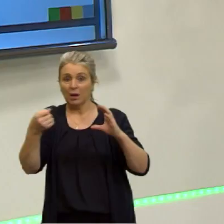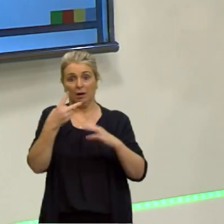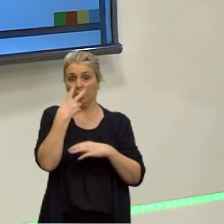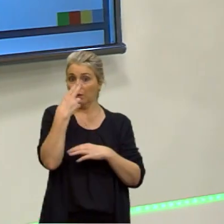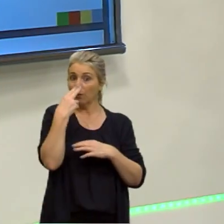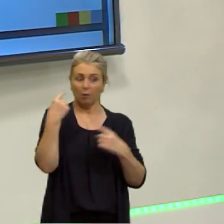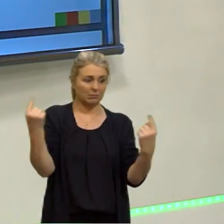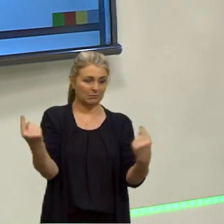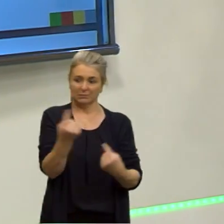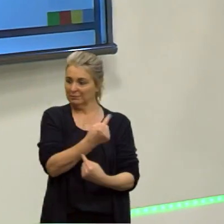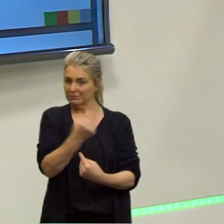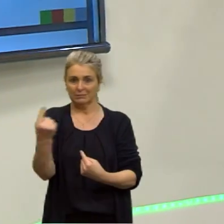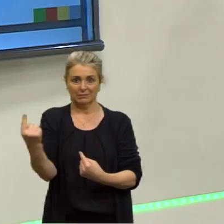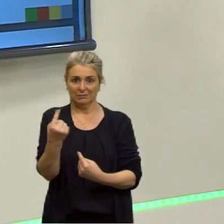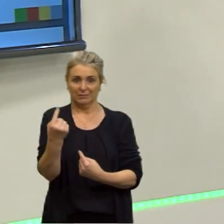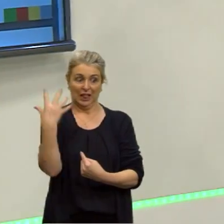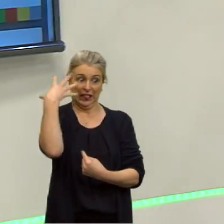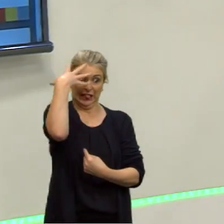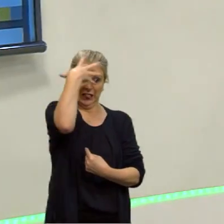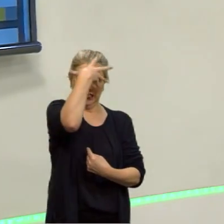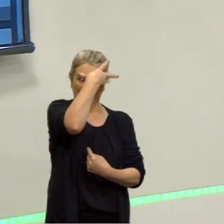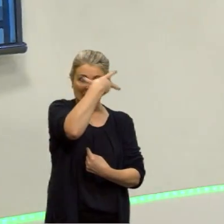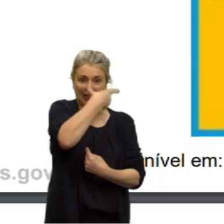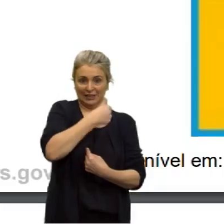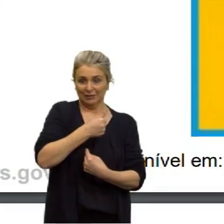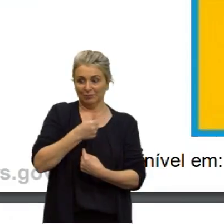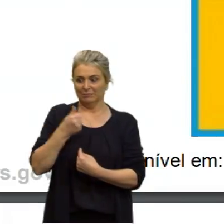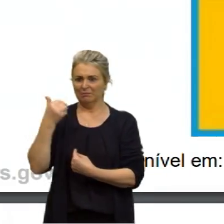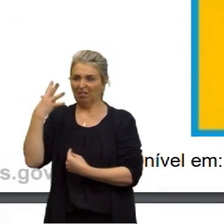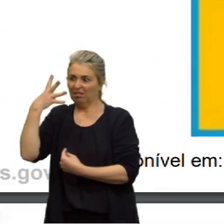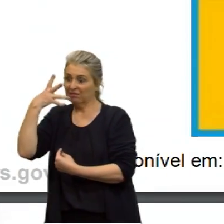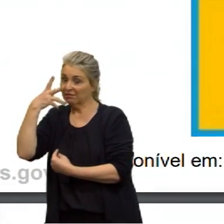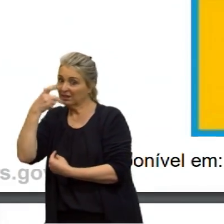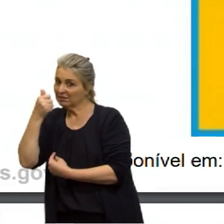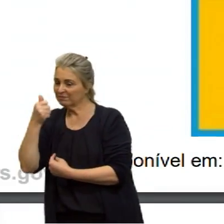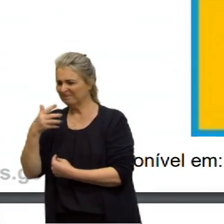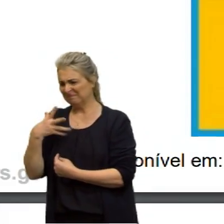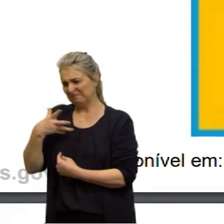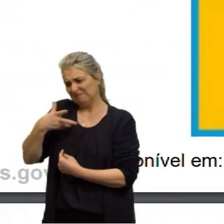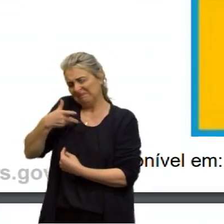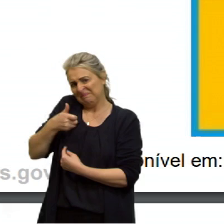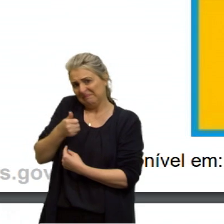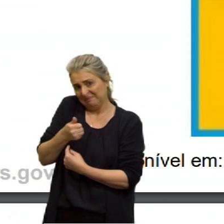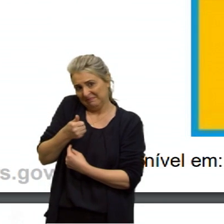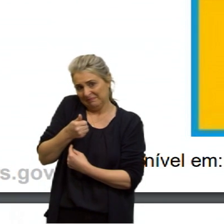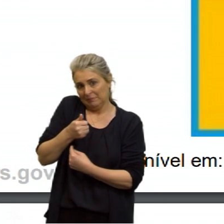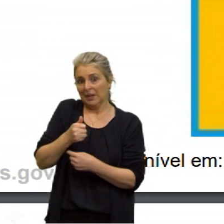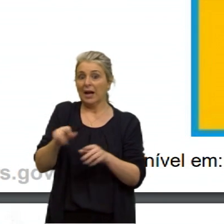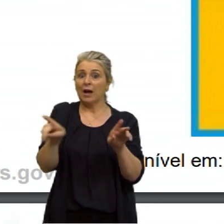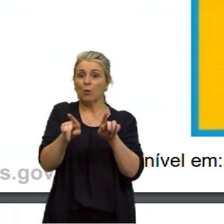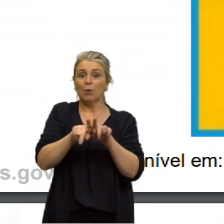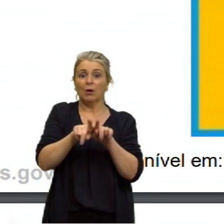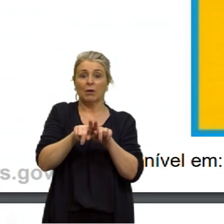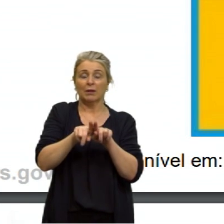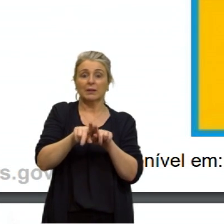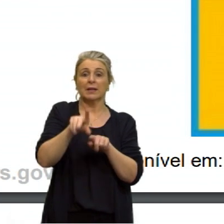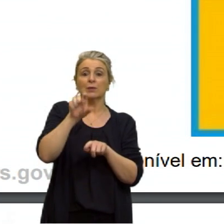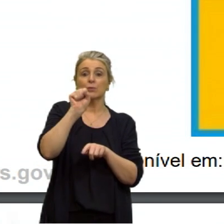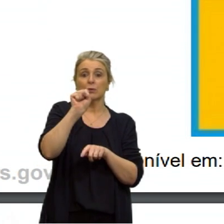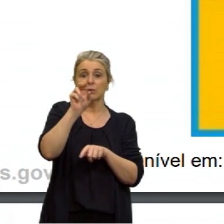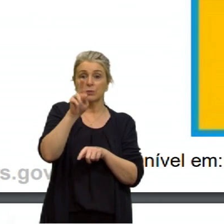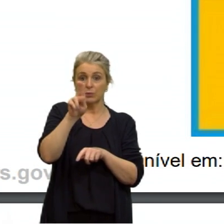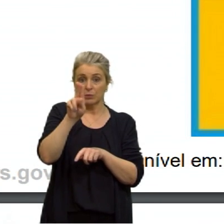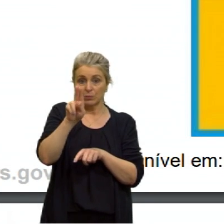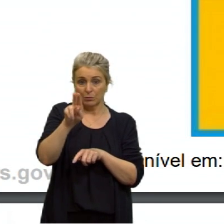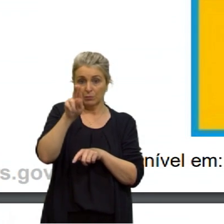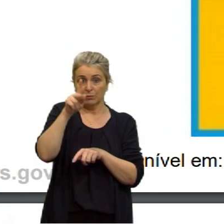dois tá em são grau comparativo agora vamos olhar aí o superlativo o superlativo se